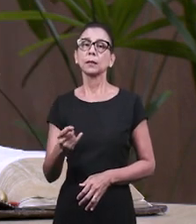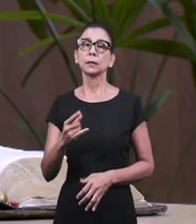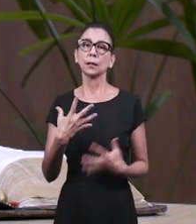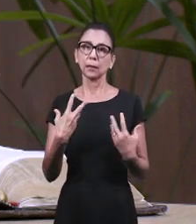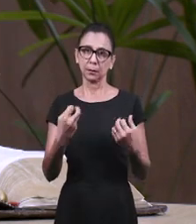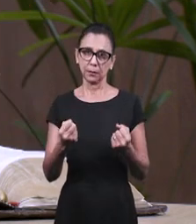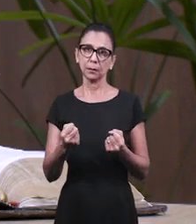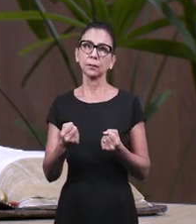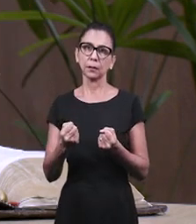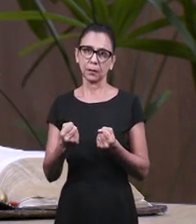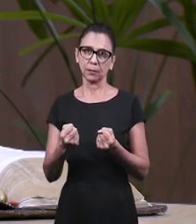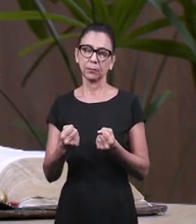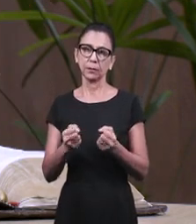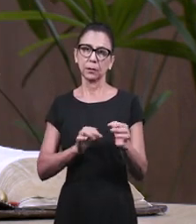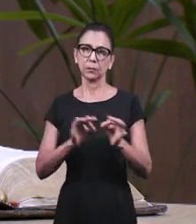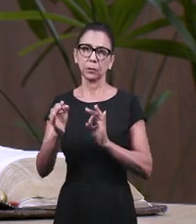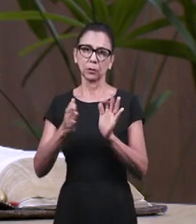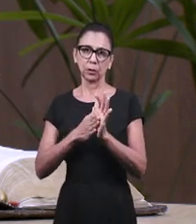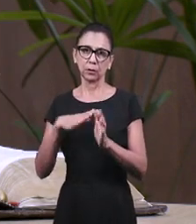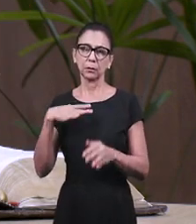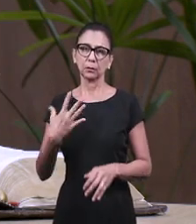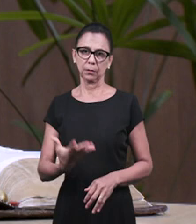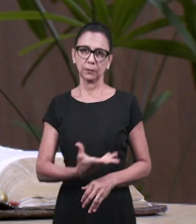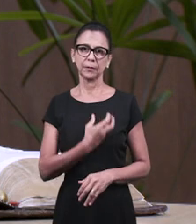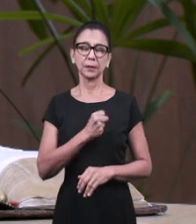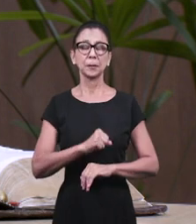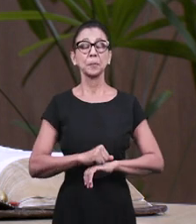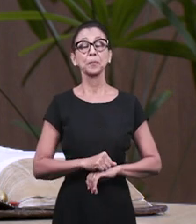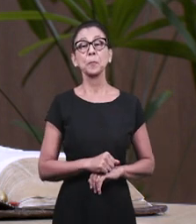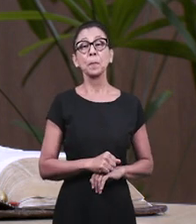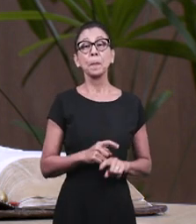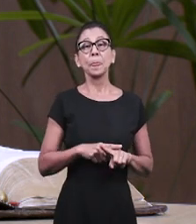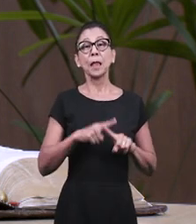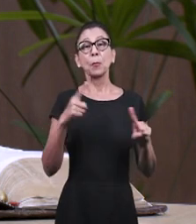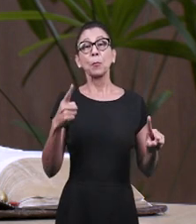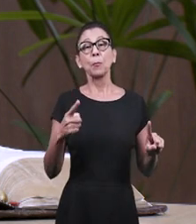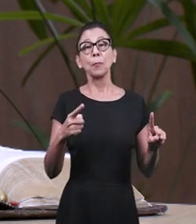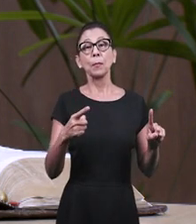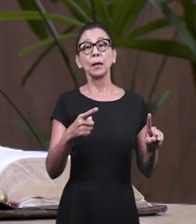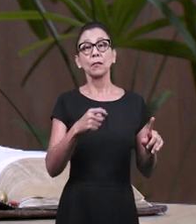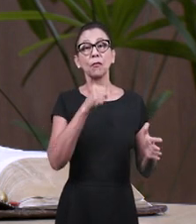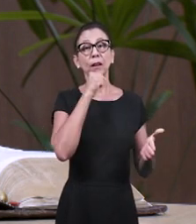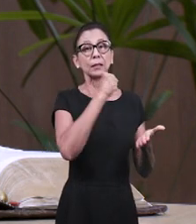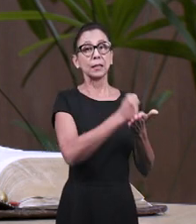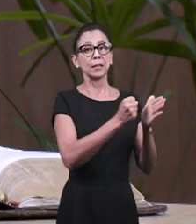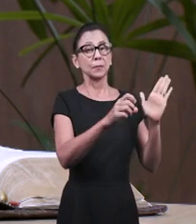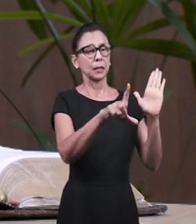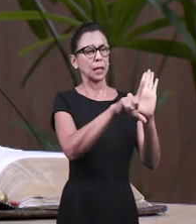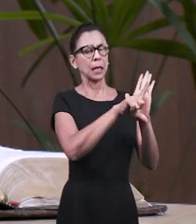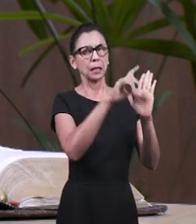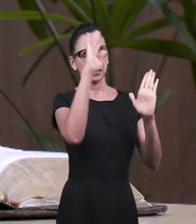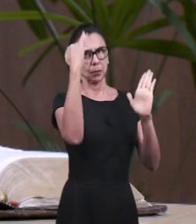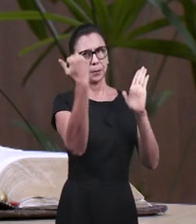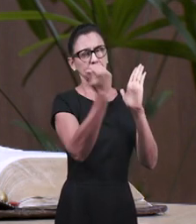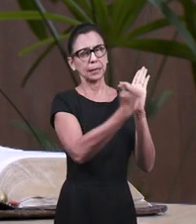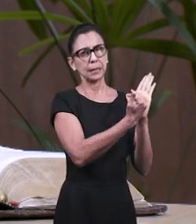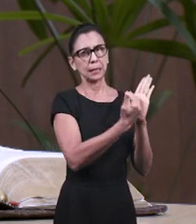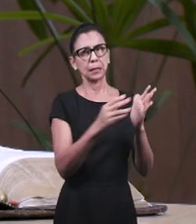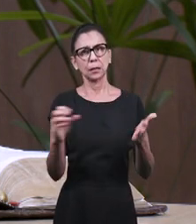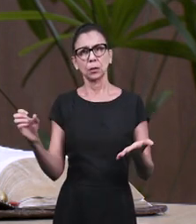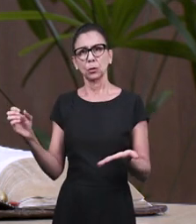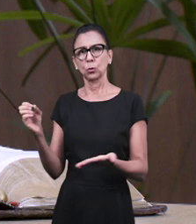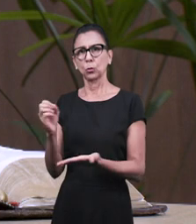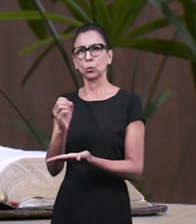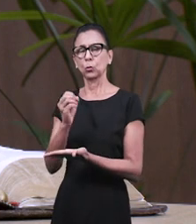aceitarem esse plano. Então, repetindo que no Velho Testamento era cumprir a lei. No Novo Testamento é para aquele que